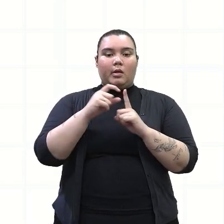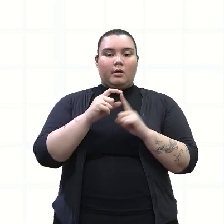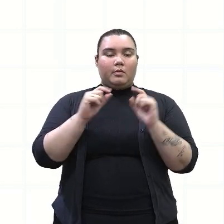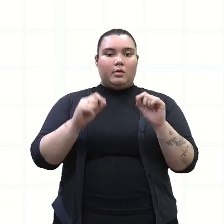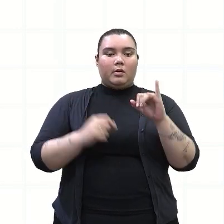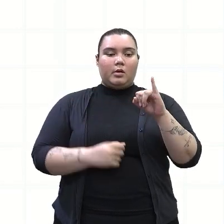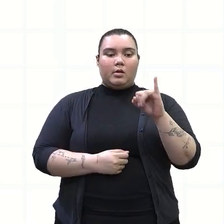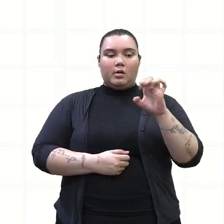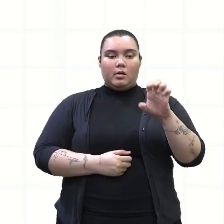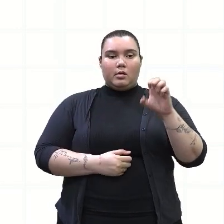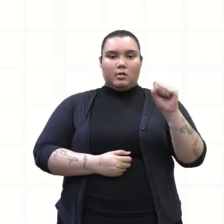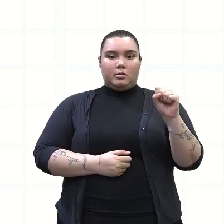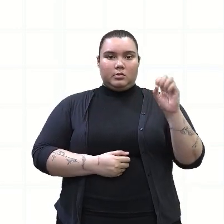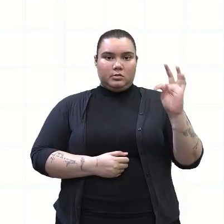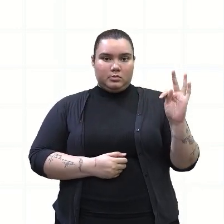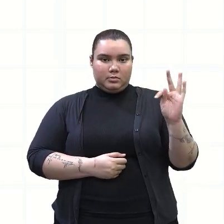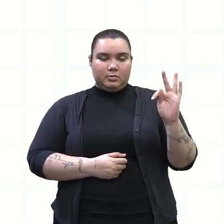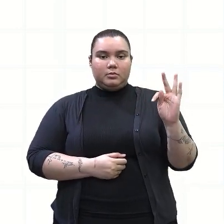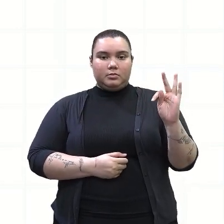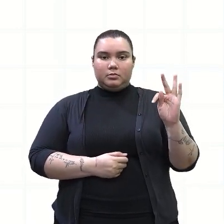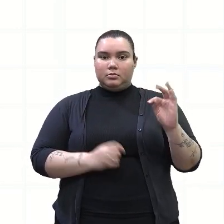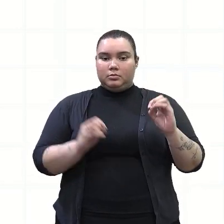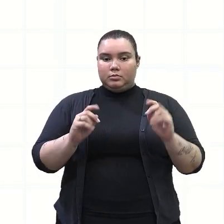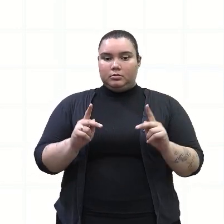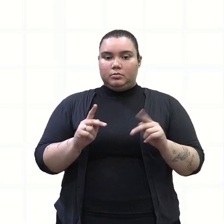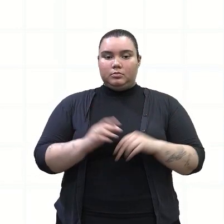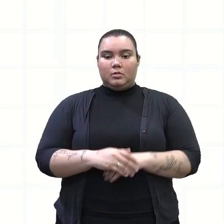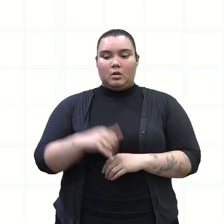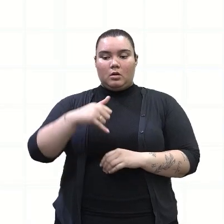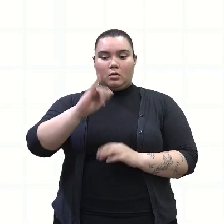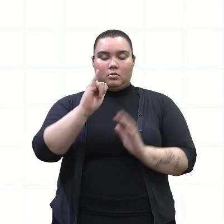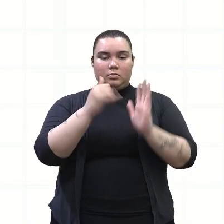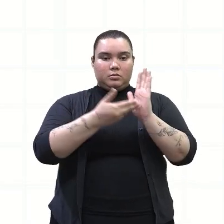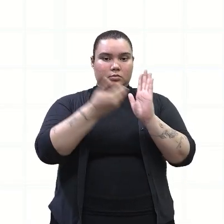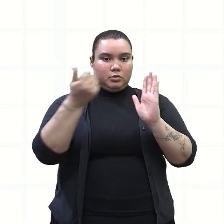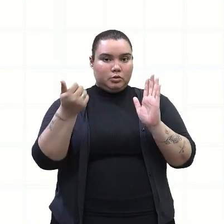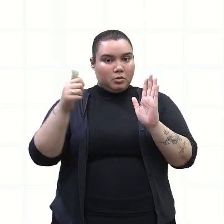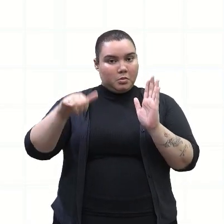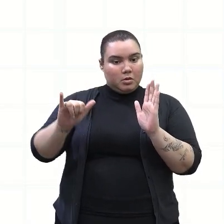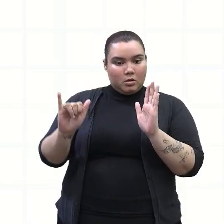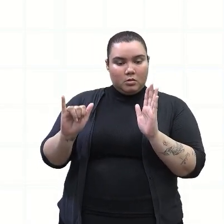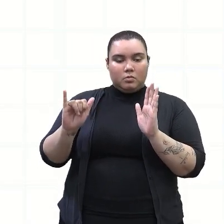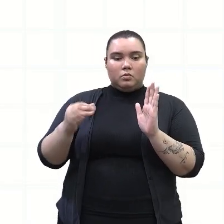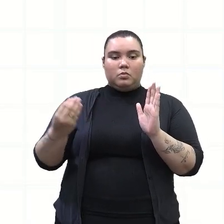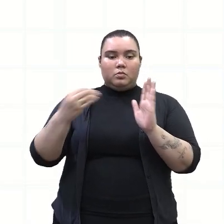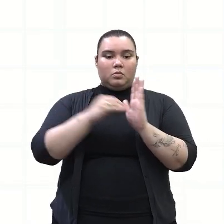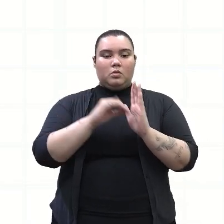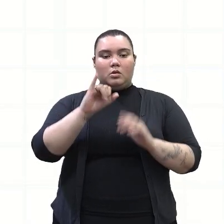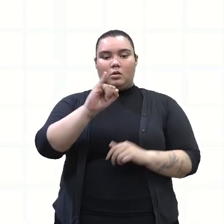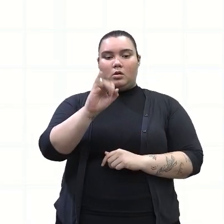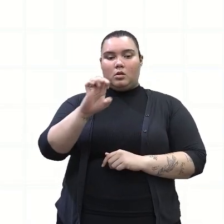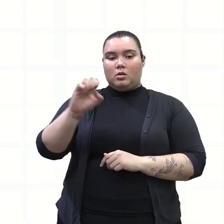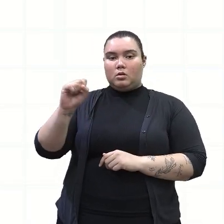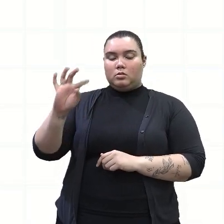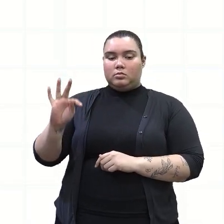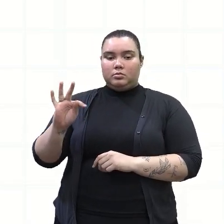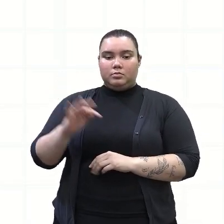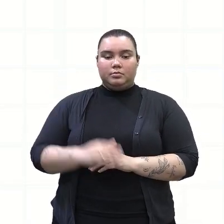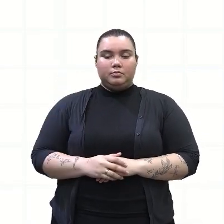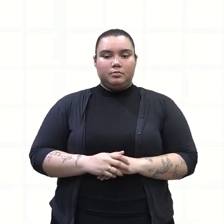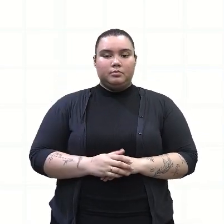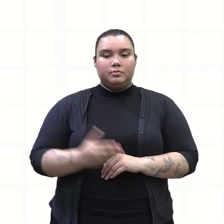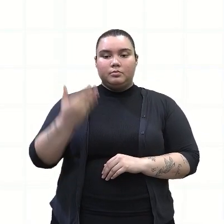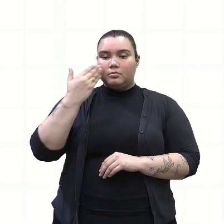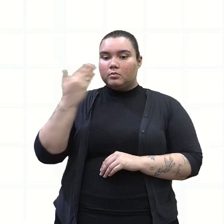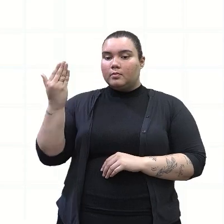Por IEST, tá? Tira o Y e substitui por IEST. Então, olha só a